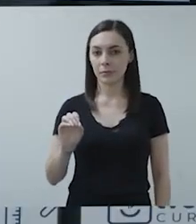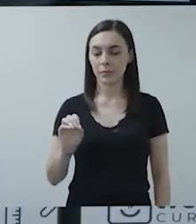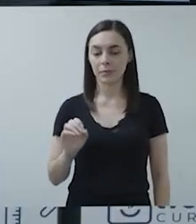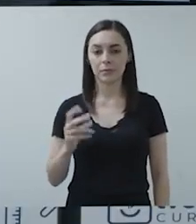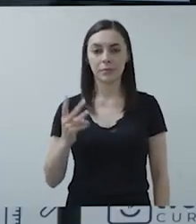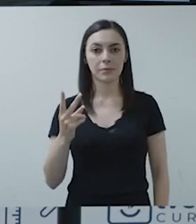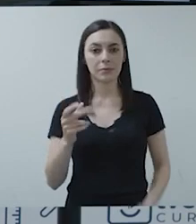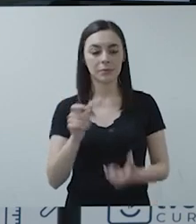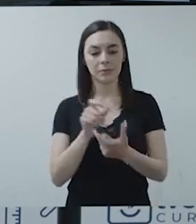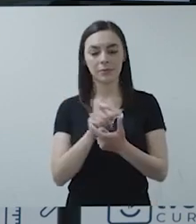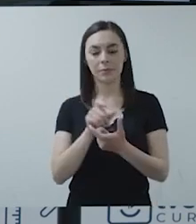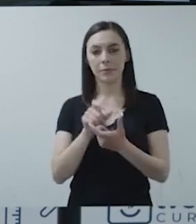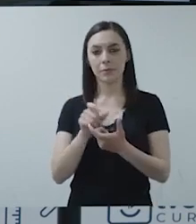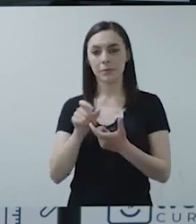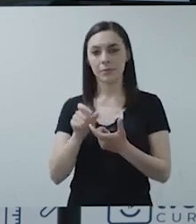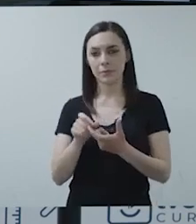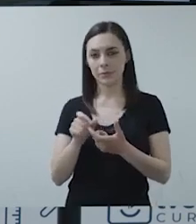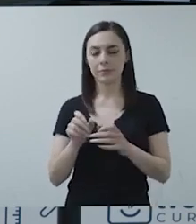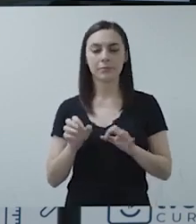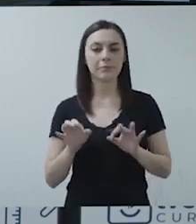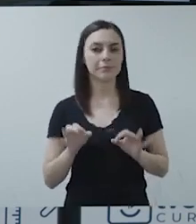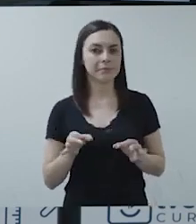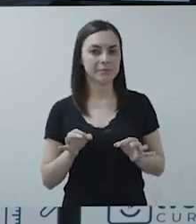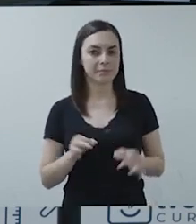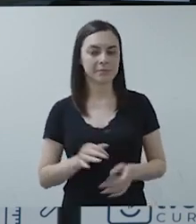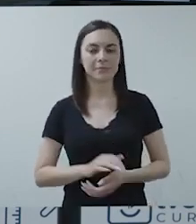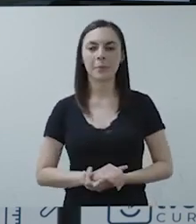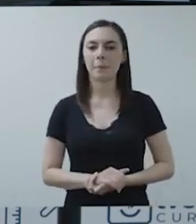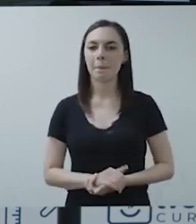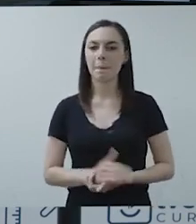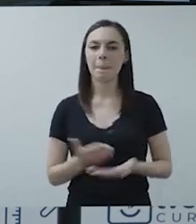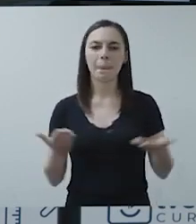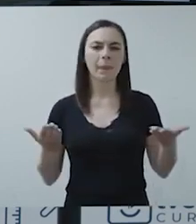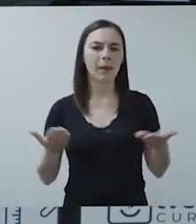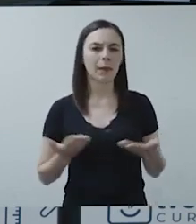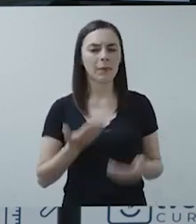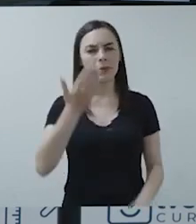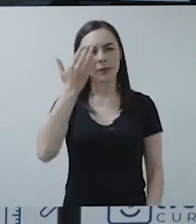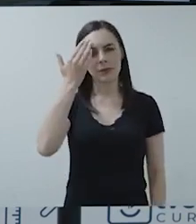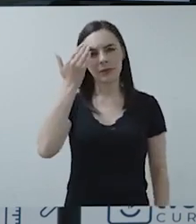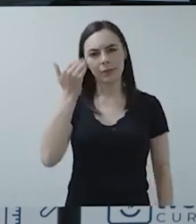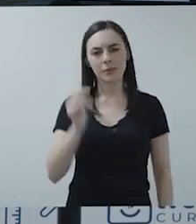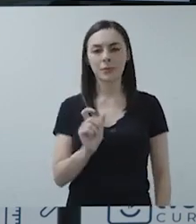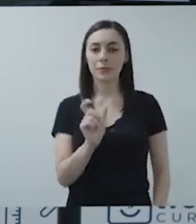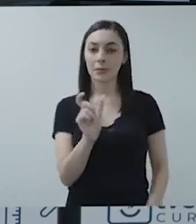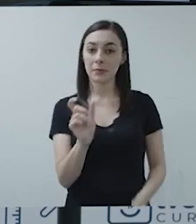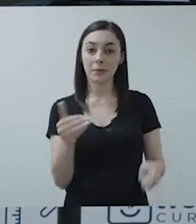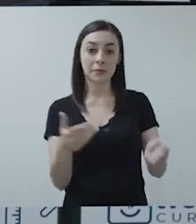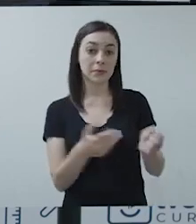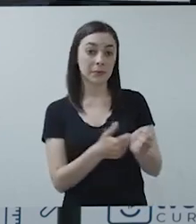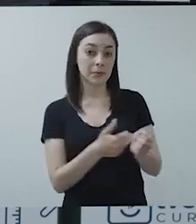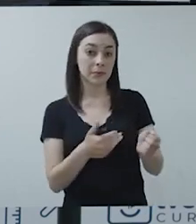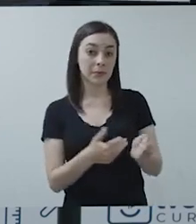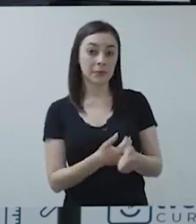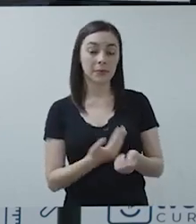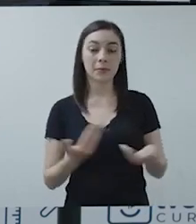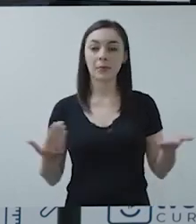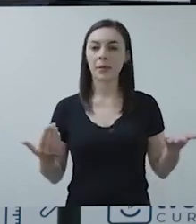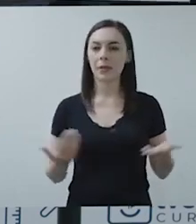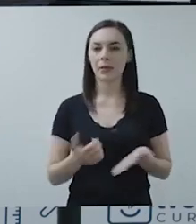duas sílabas. Muito bem. Agora que já sabemos então a palavra secreta, vamos para a